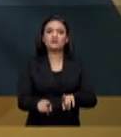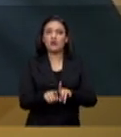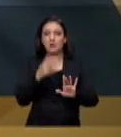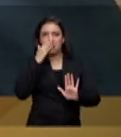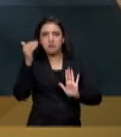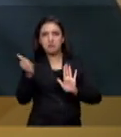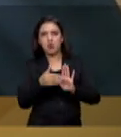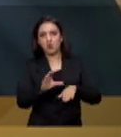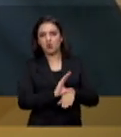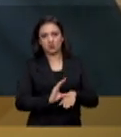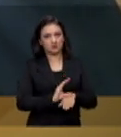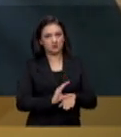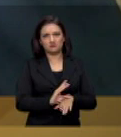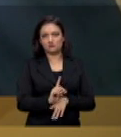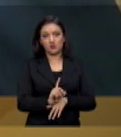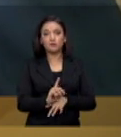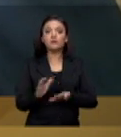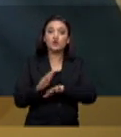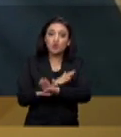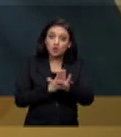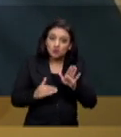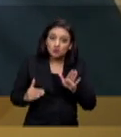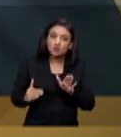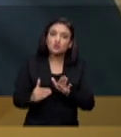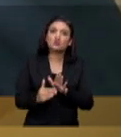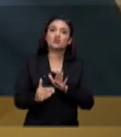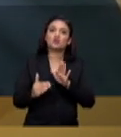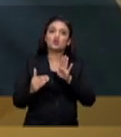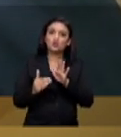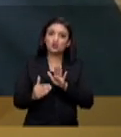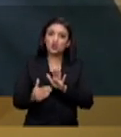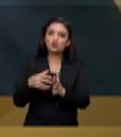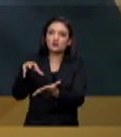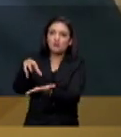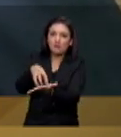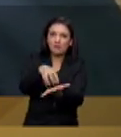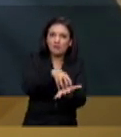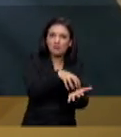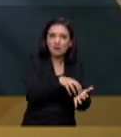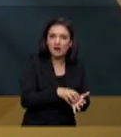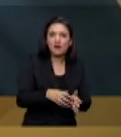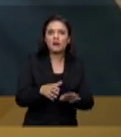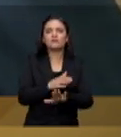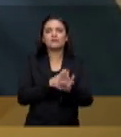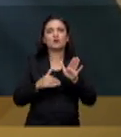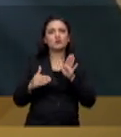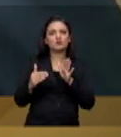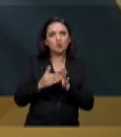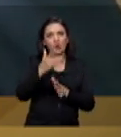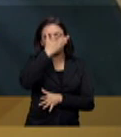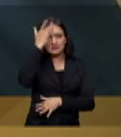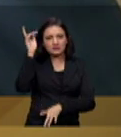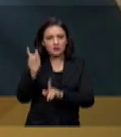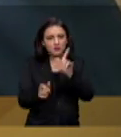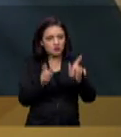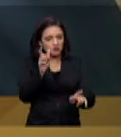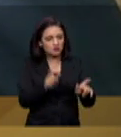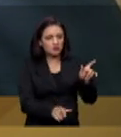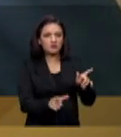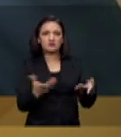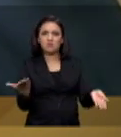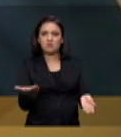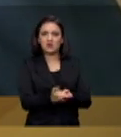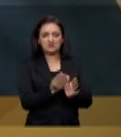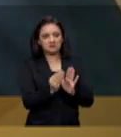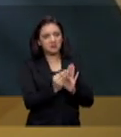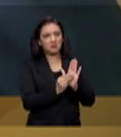constitucional. Todos os atores aqui nesta lide, neste caso, conduzem-se na maior